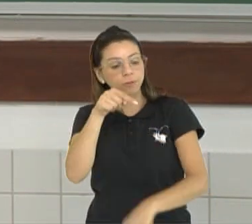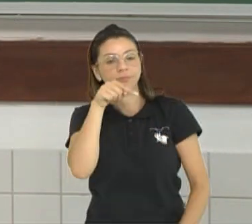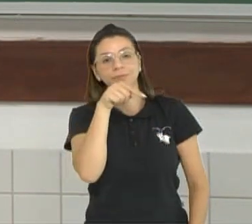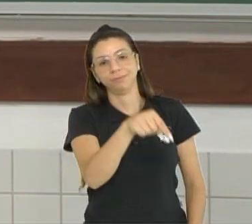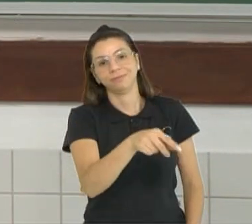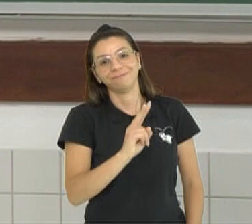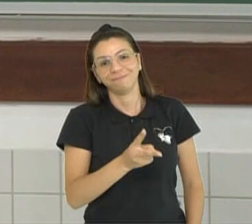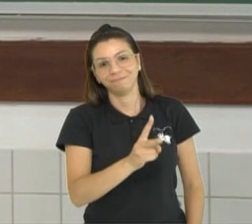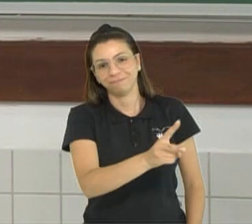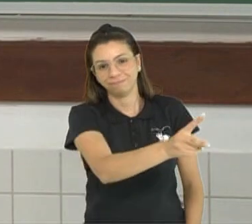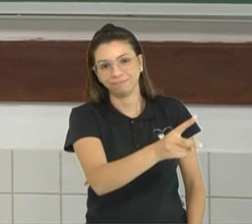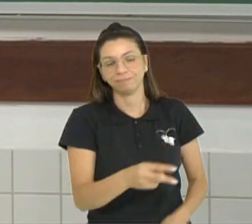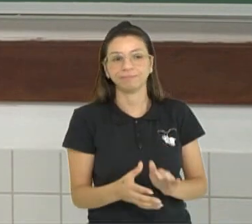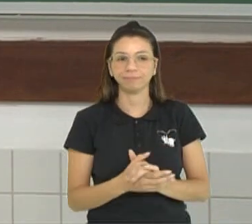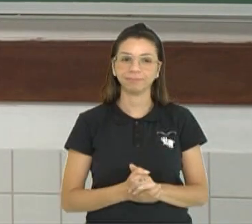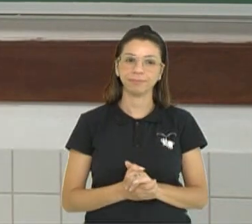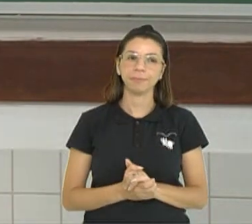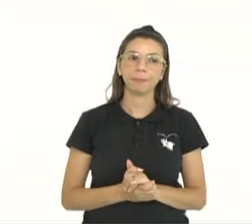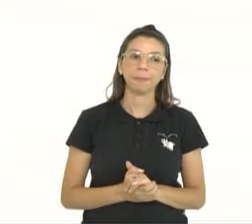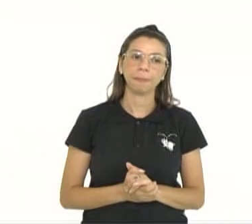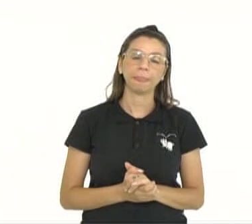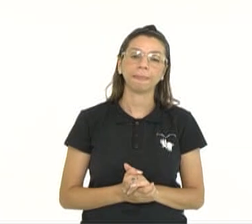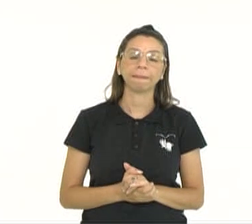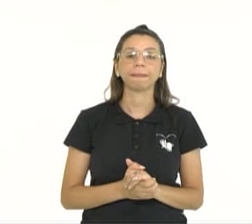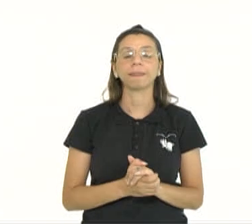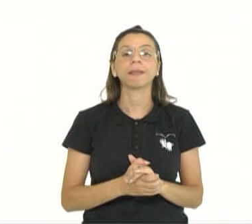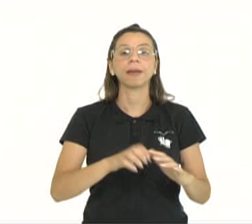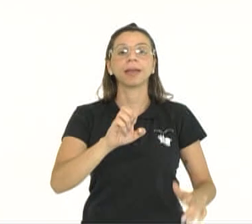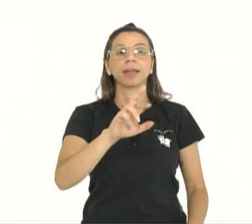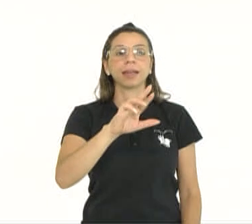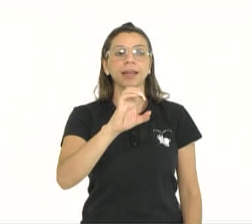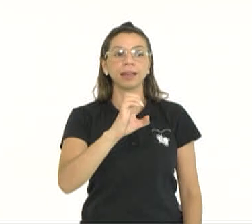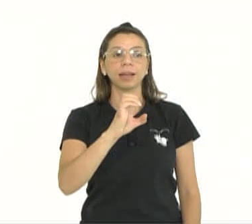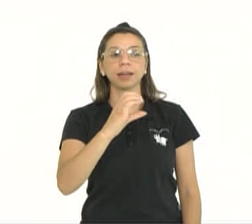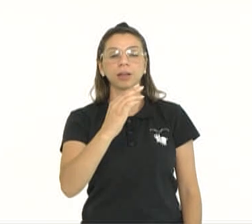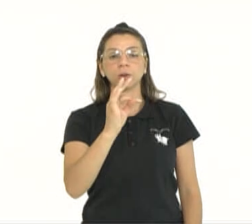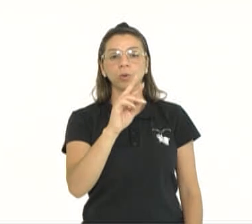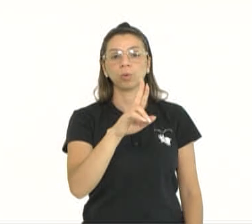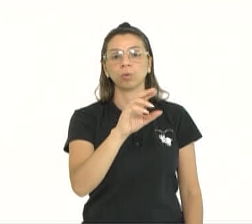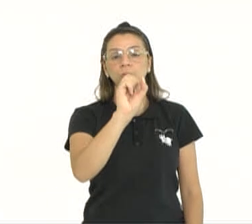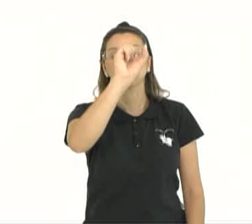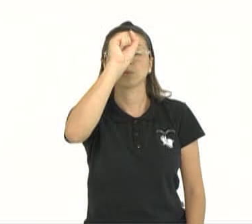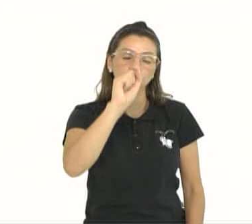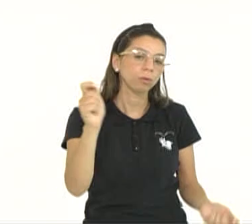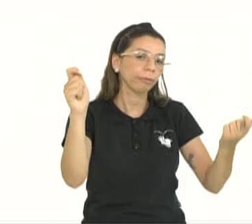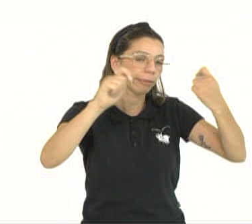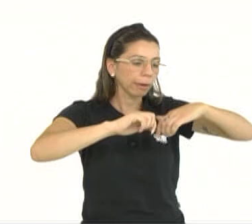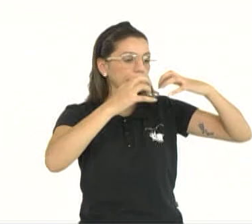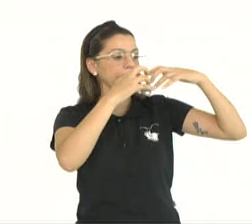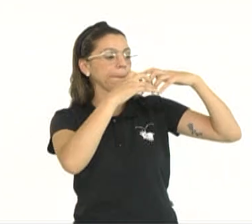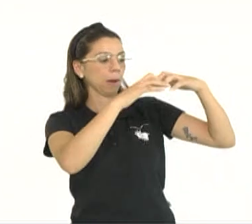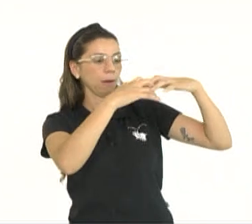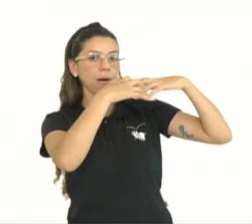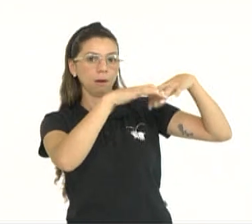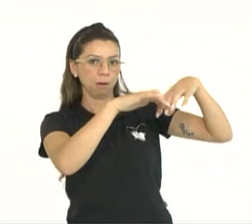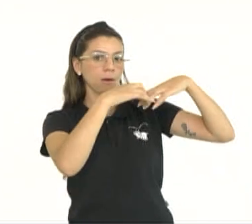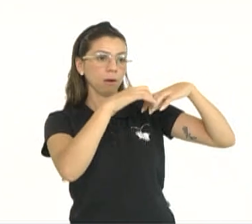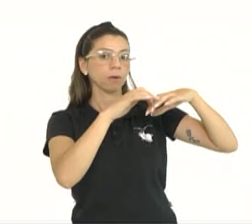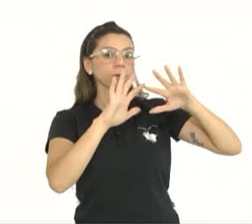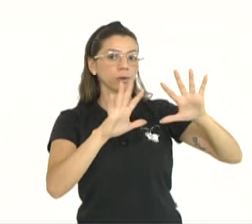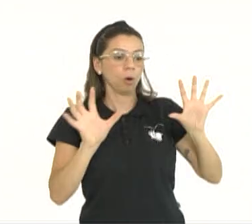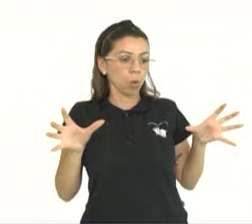Homo erectus. O Homo erectus, ele já tinha uma grande capacidade intelectual, eles andavam